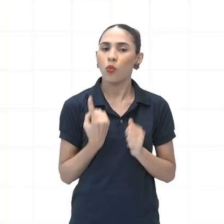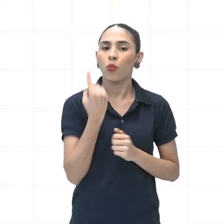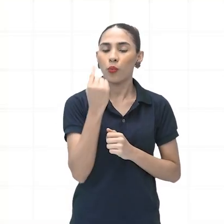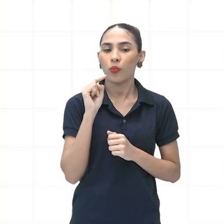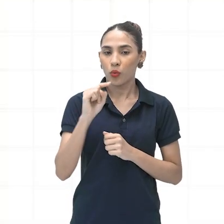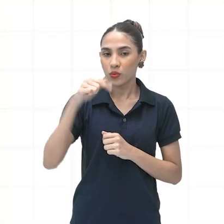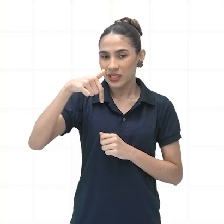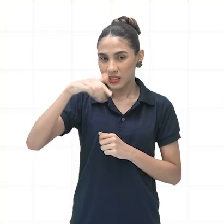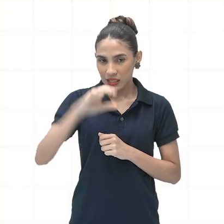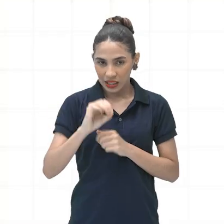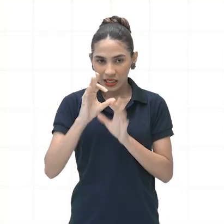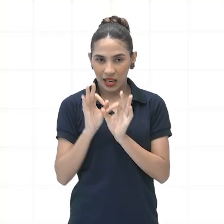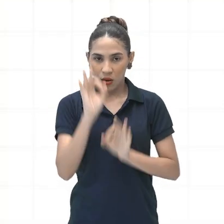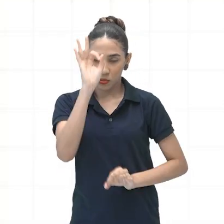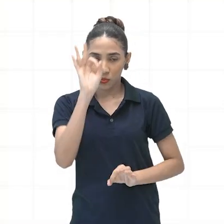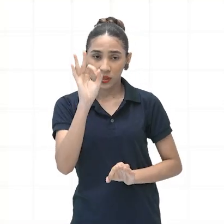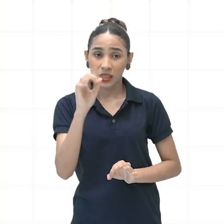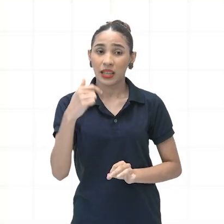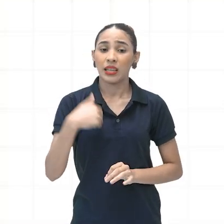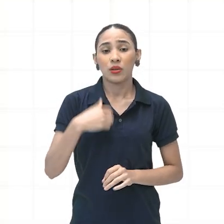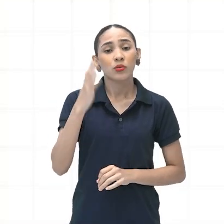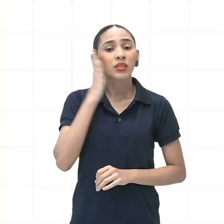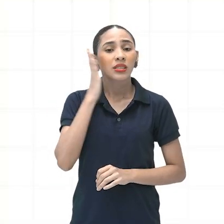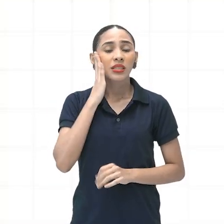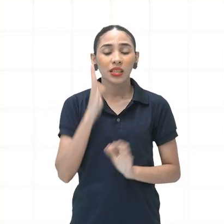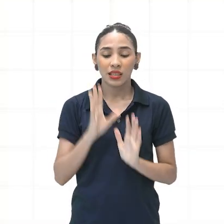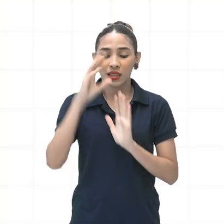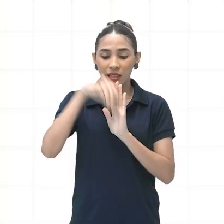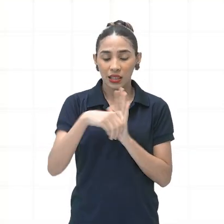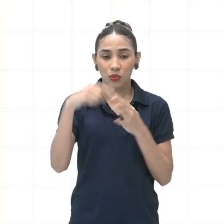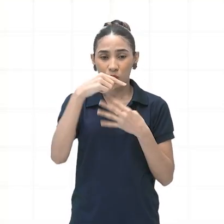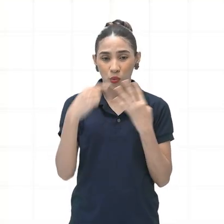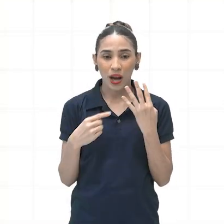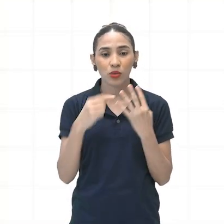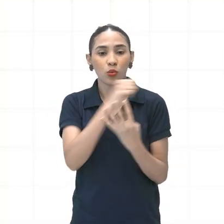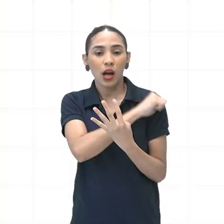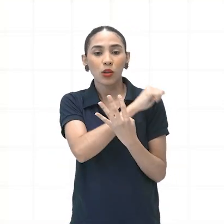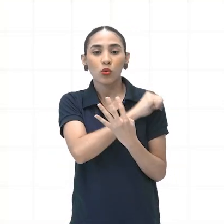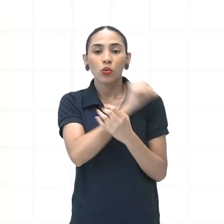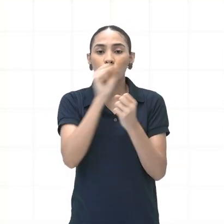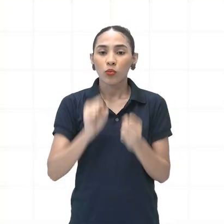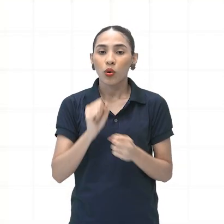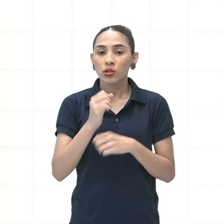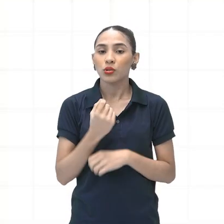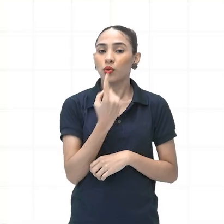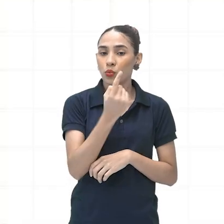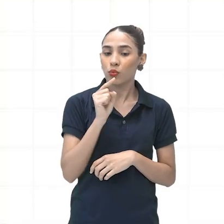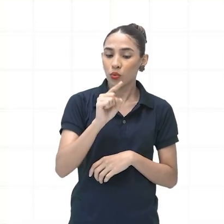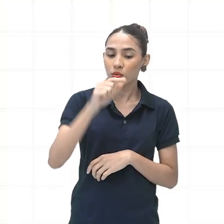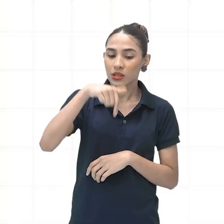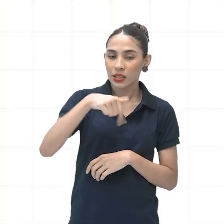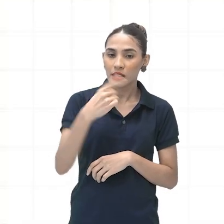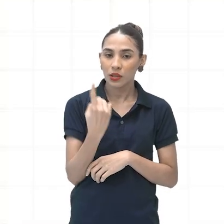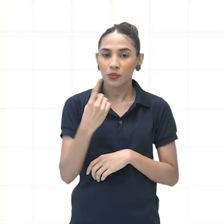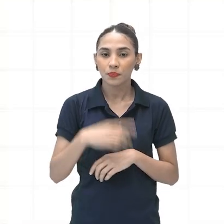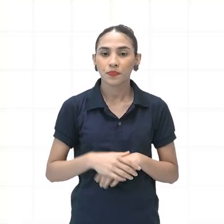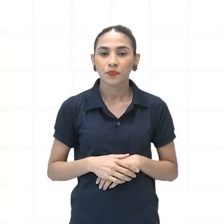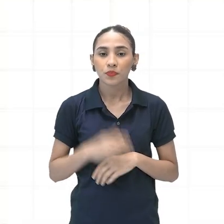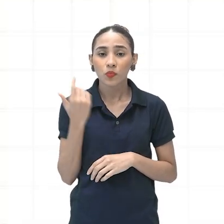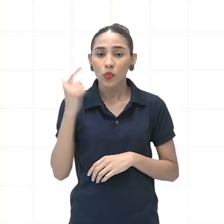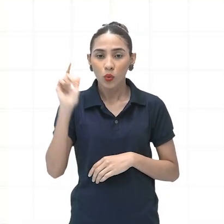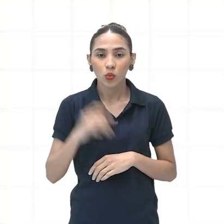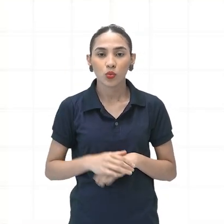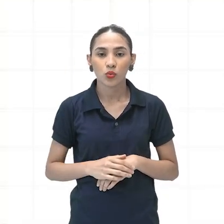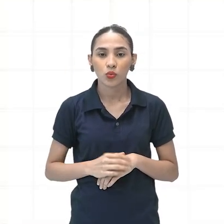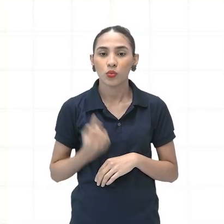1,70 m ou 1,80 m. Eu sei que dentro desses 4 alunos eu posso ter um com 1,71 m, outro